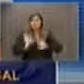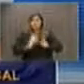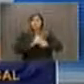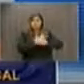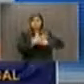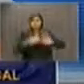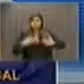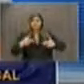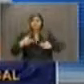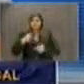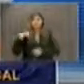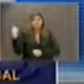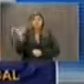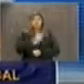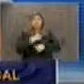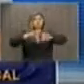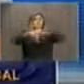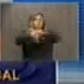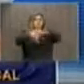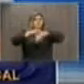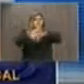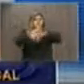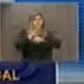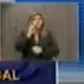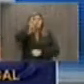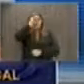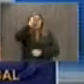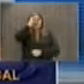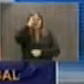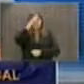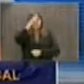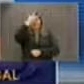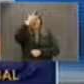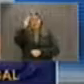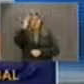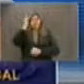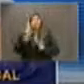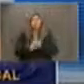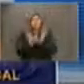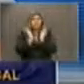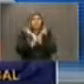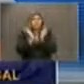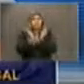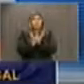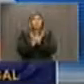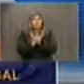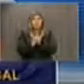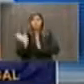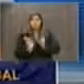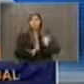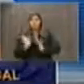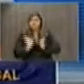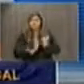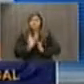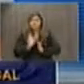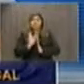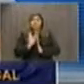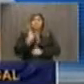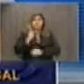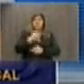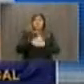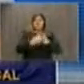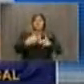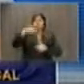cidade para favorecer à população mais carente de João Pessoa o acesso efetivo a esses equipamentos públicos.